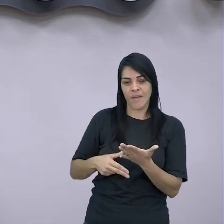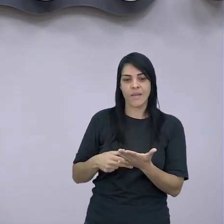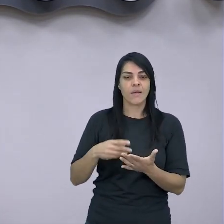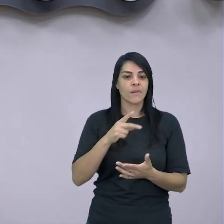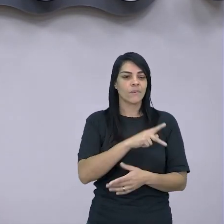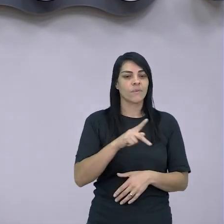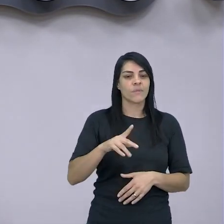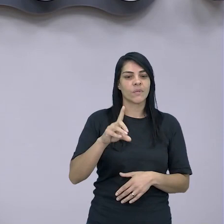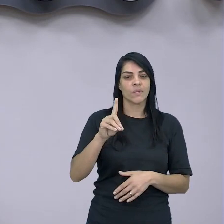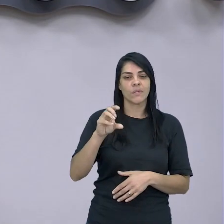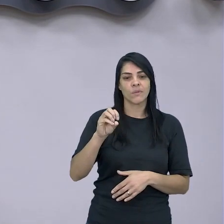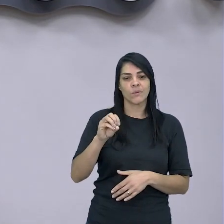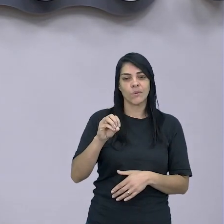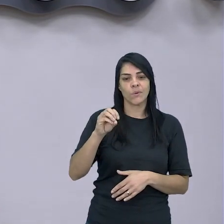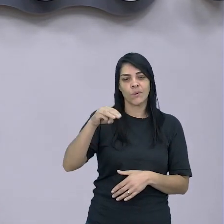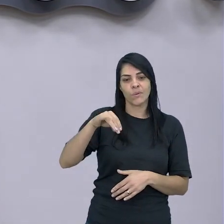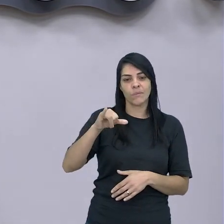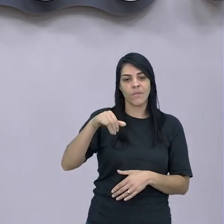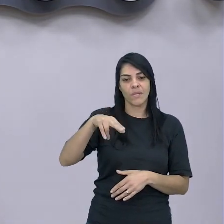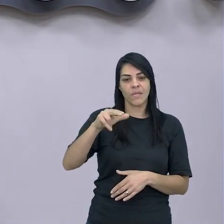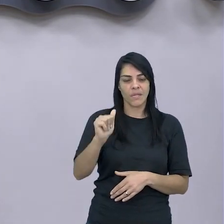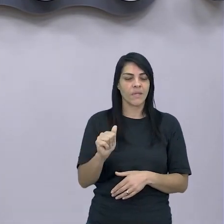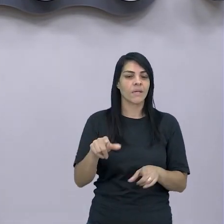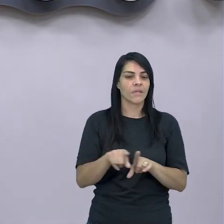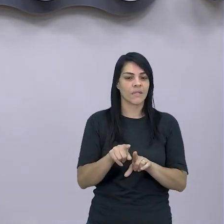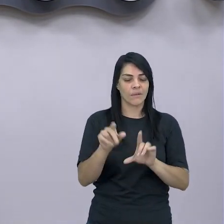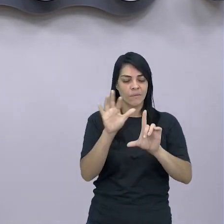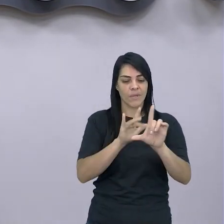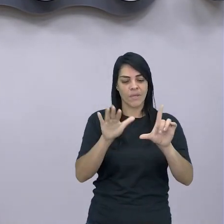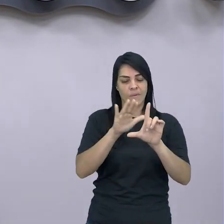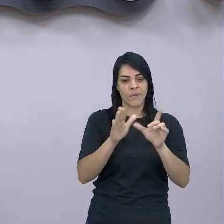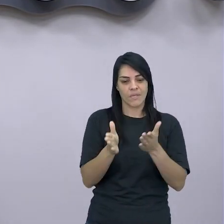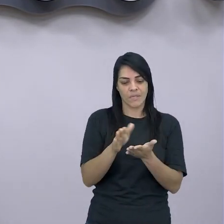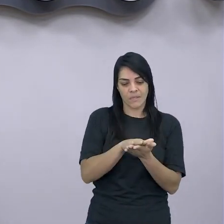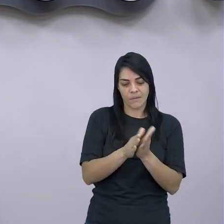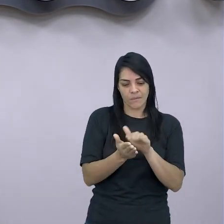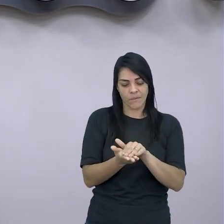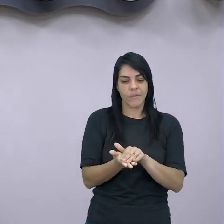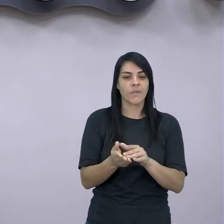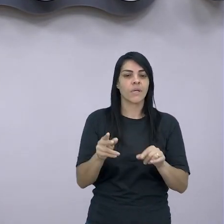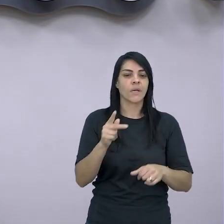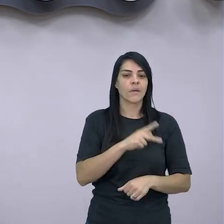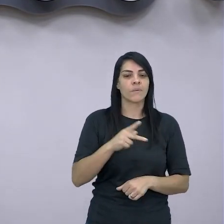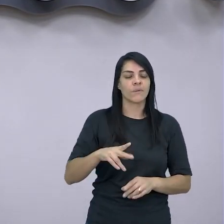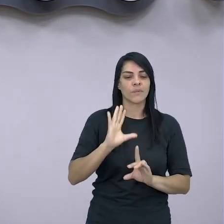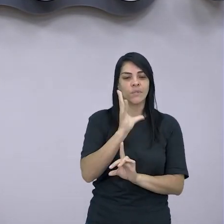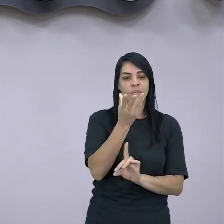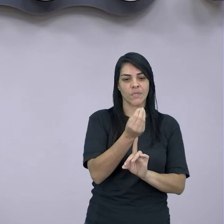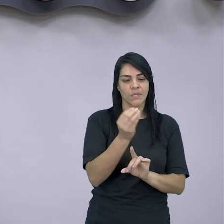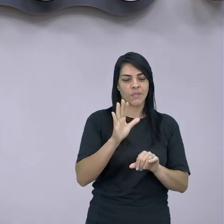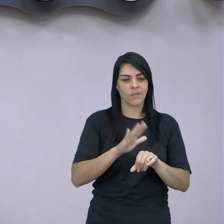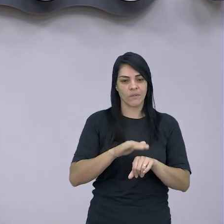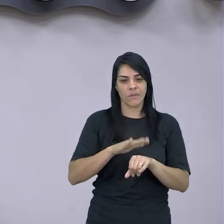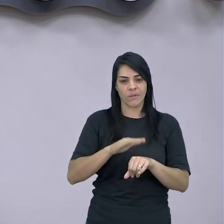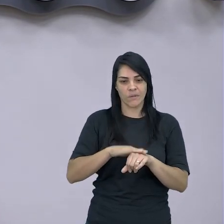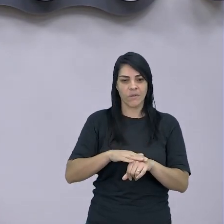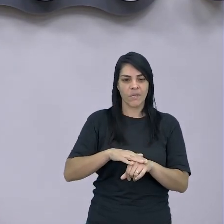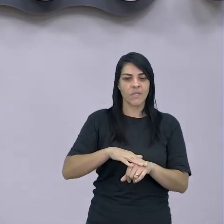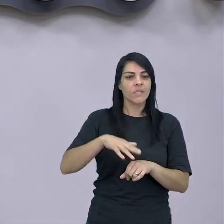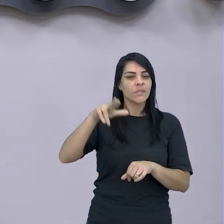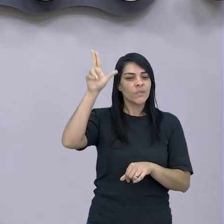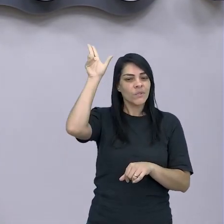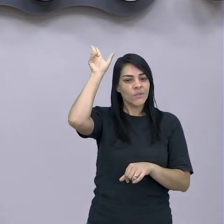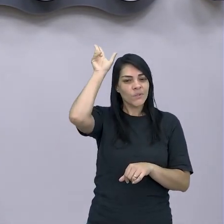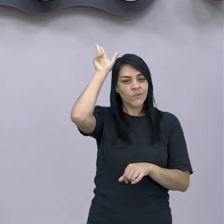Dominica. Bom, através de imagens, dobradura, a professora de artes fez um coelhinho de dobradura com os meus alunos.